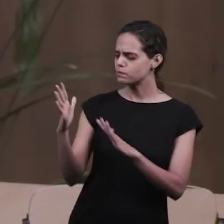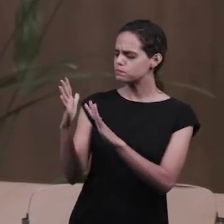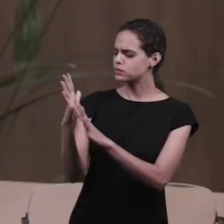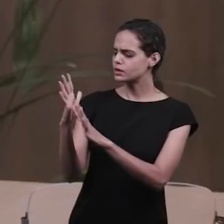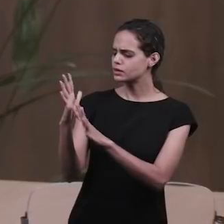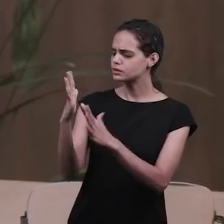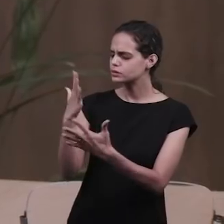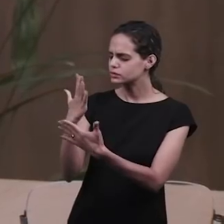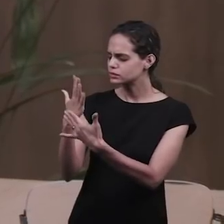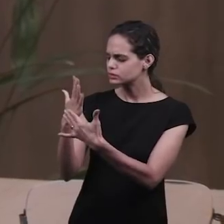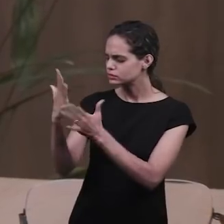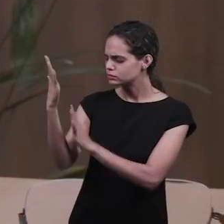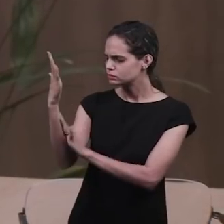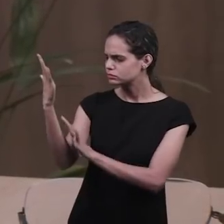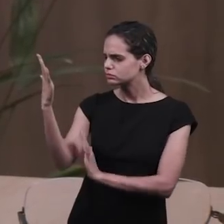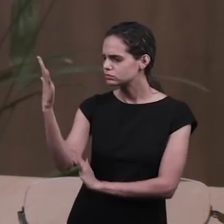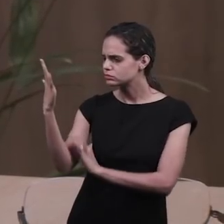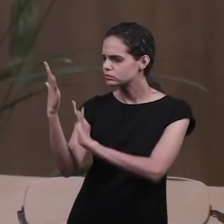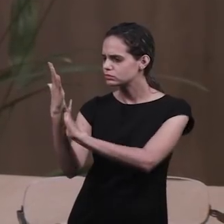apalpar o lado, de maneira nenhuma eu vou crer.